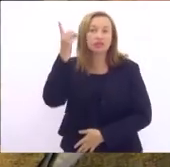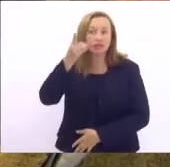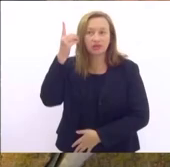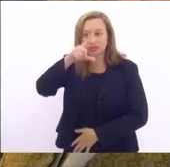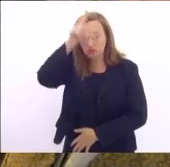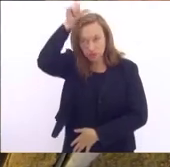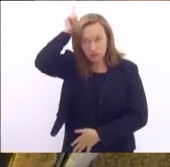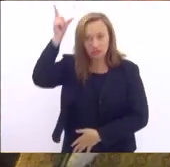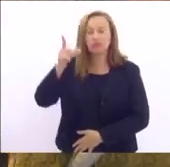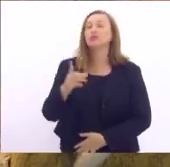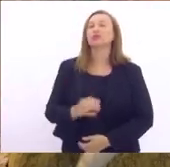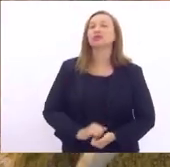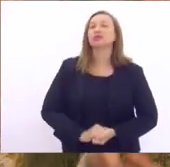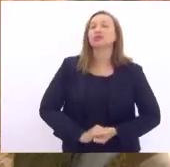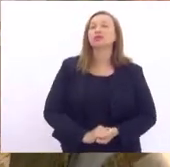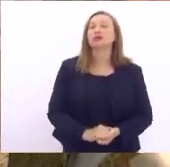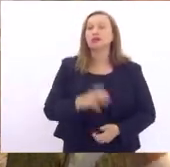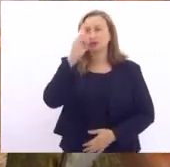Senhor presidente,